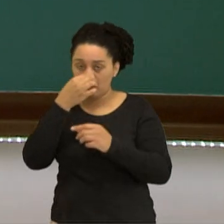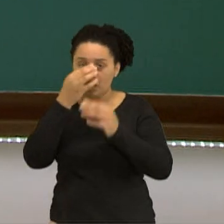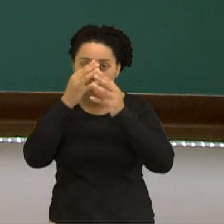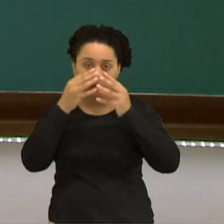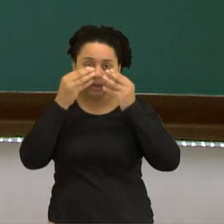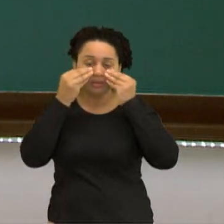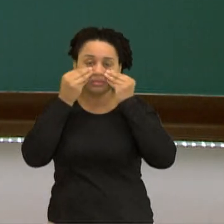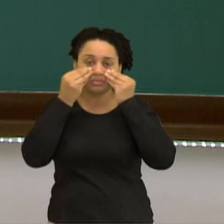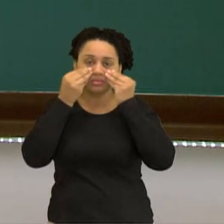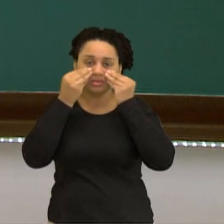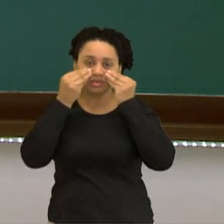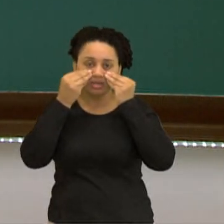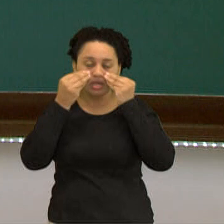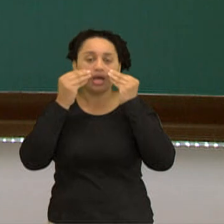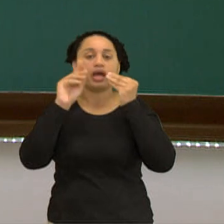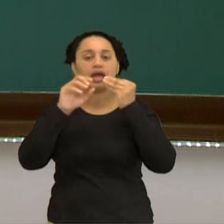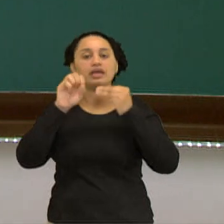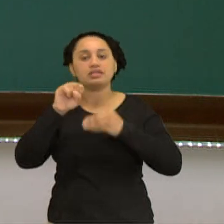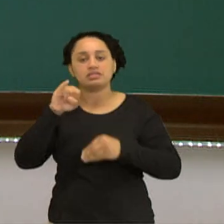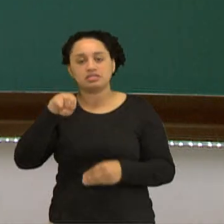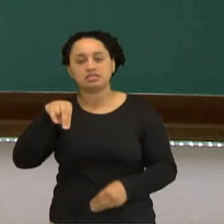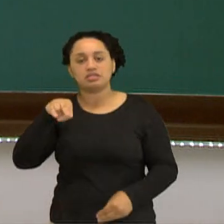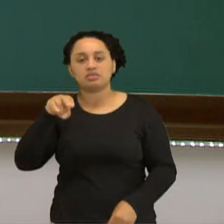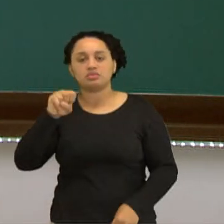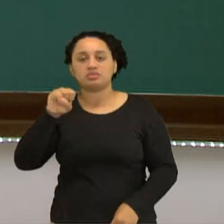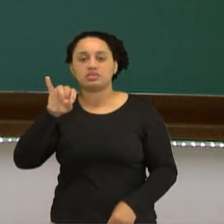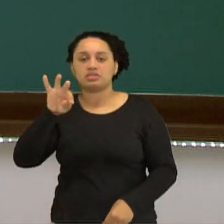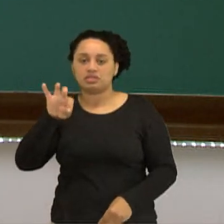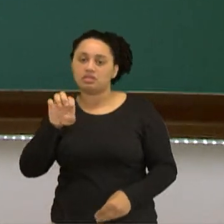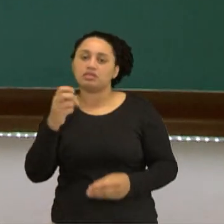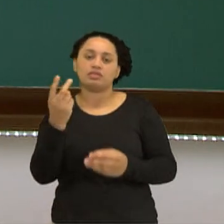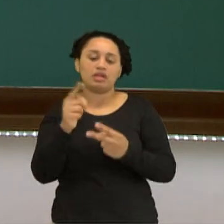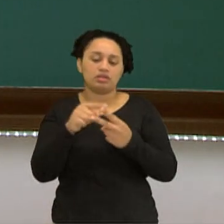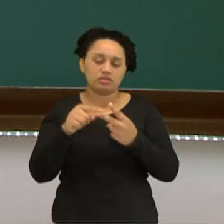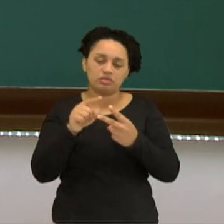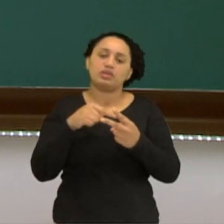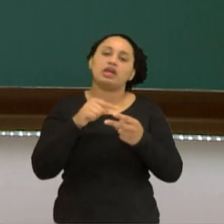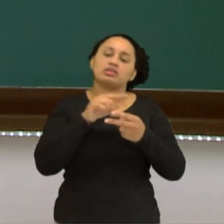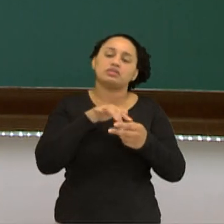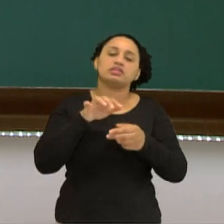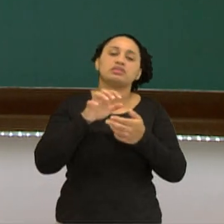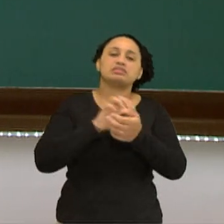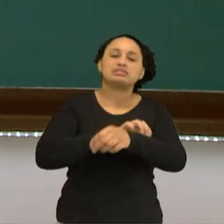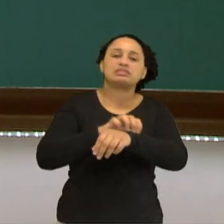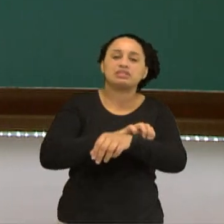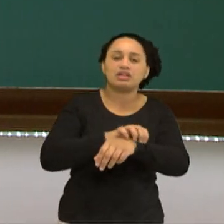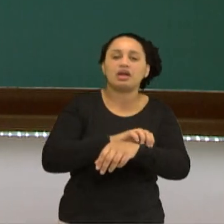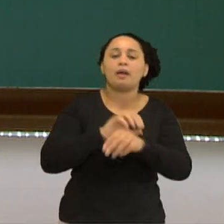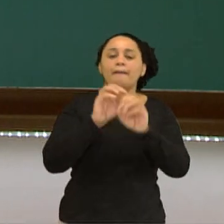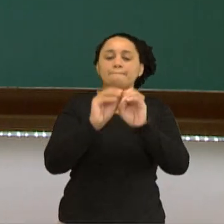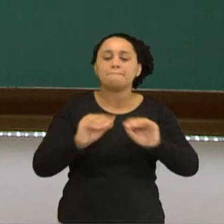quanto a outra tem como princípio fatores alergênicos como poeira, pólen,